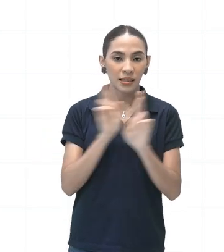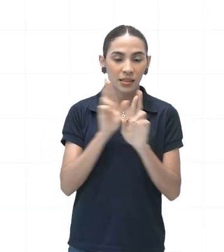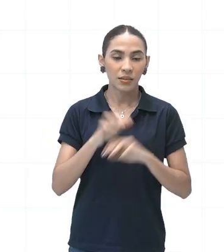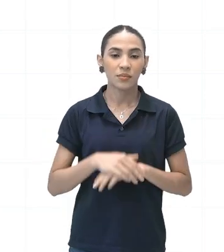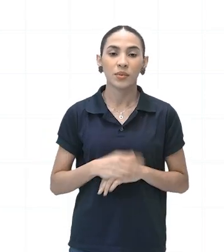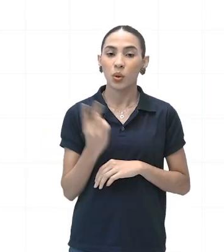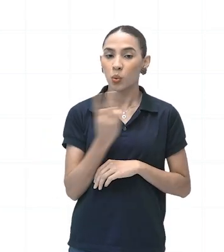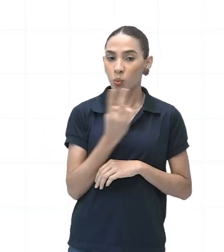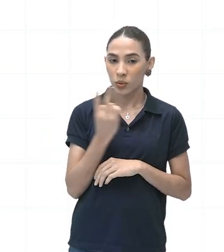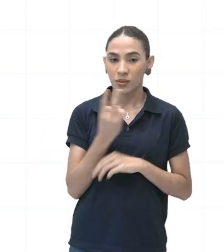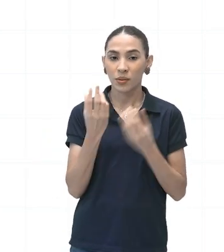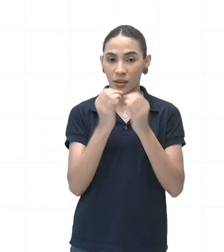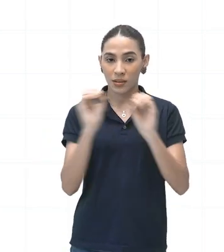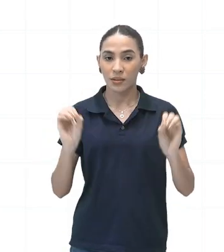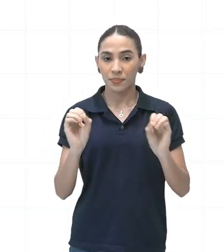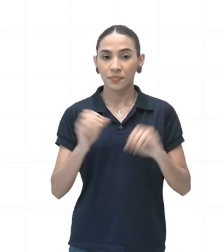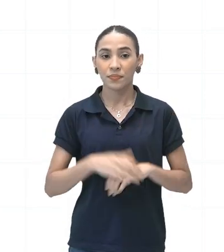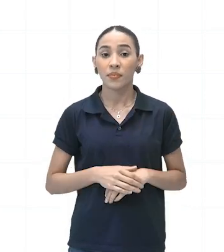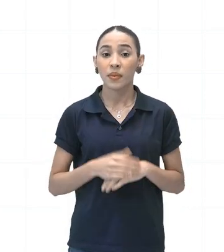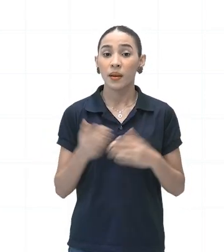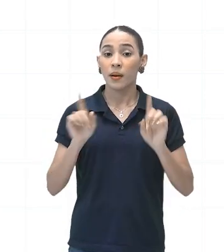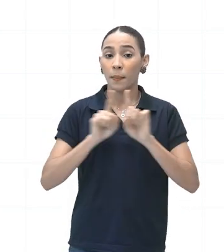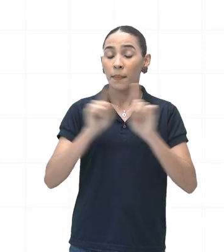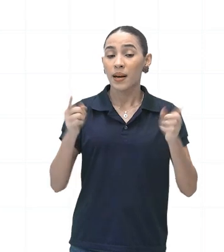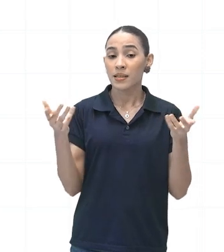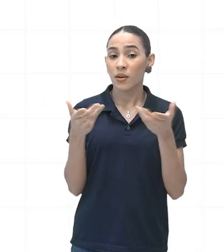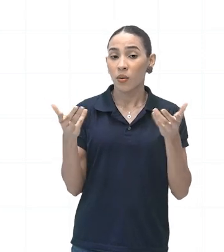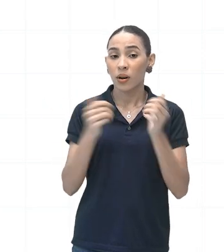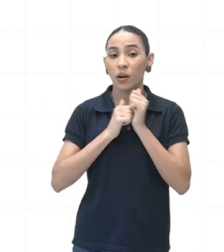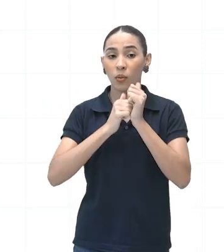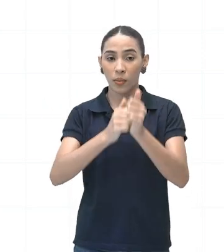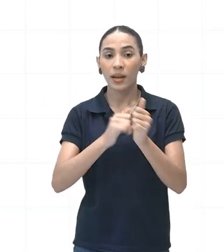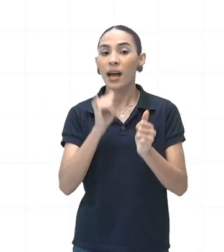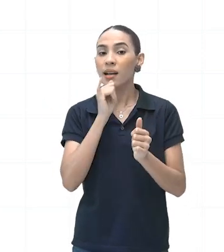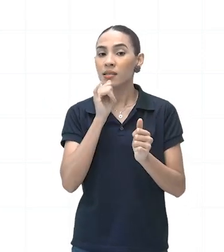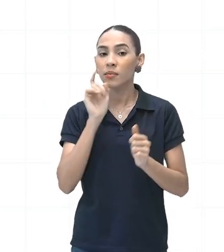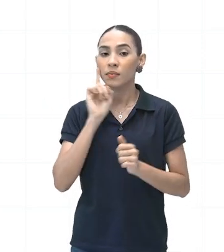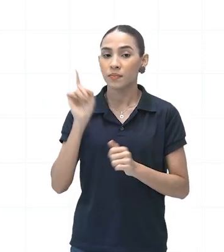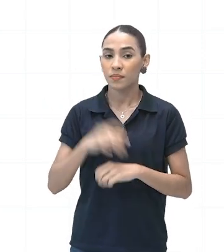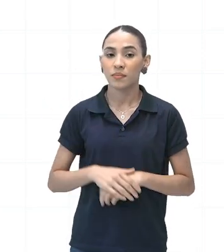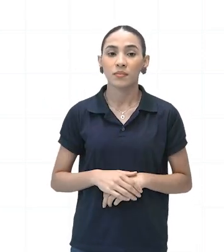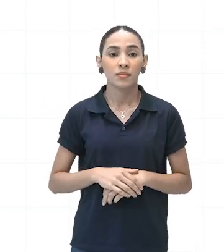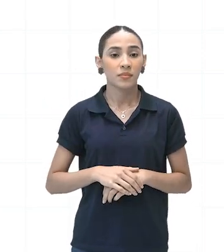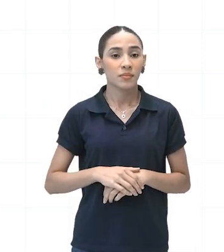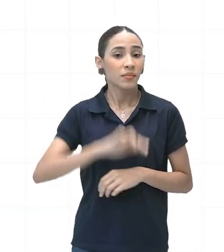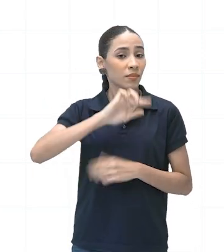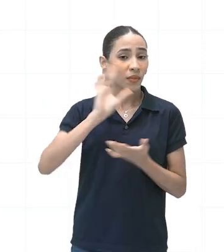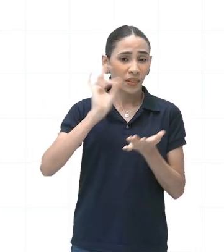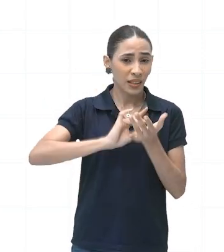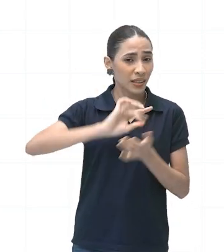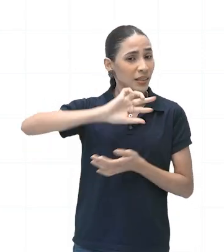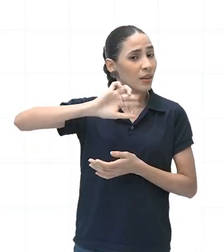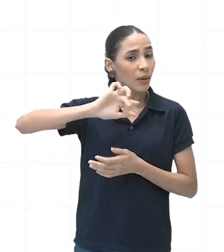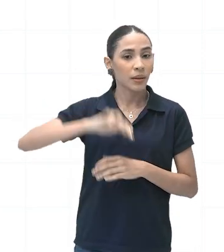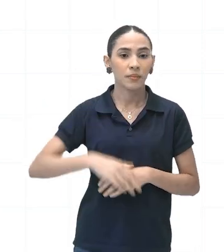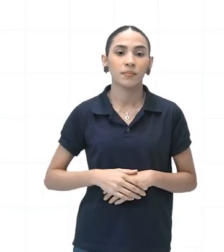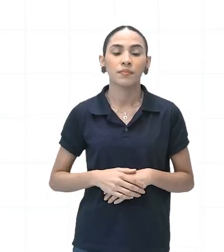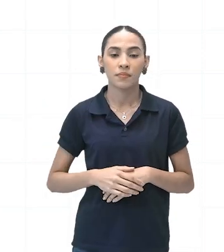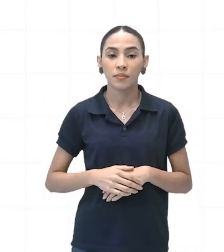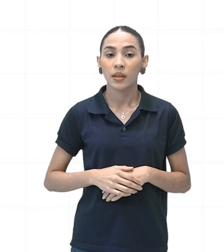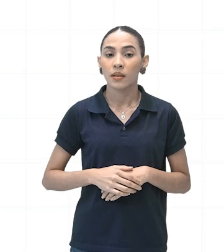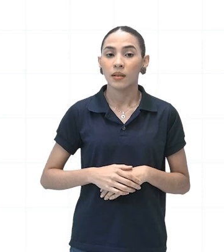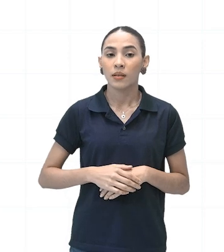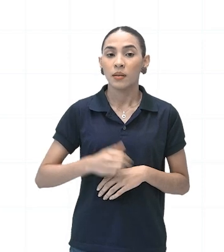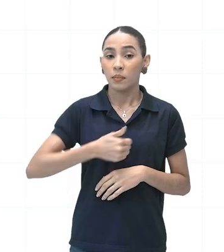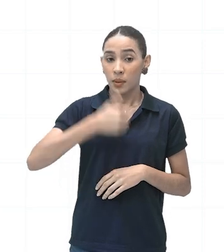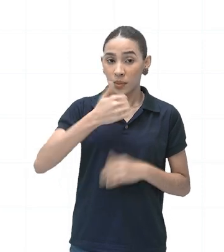entre essas duas orações. Agora, observem comigo essas orações separadas. A verdade não é esta. Eu tenho uma